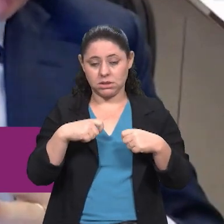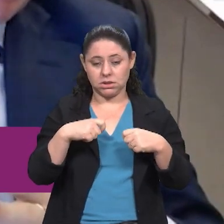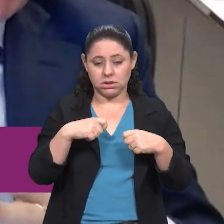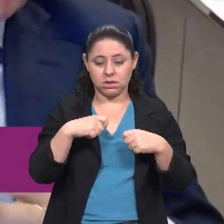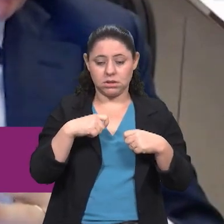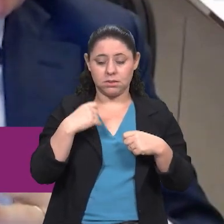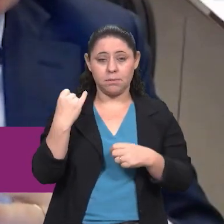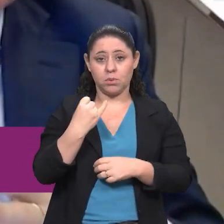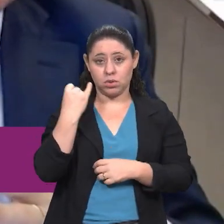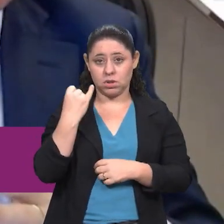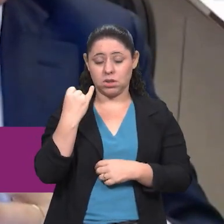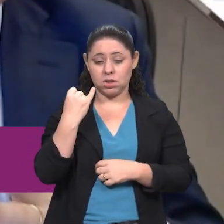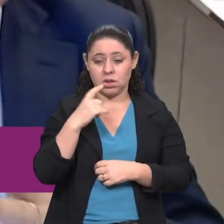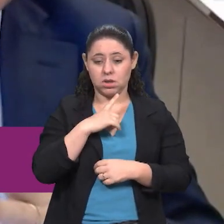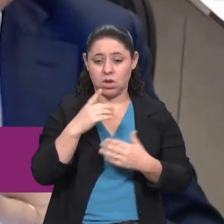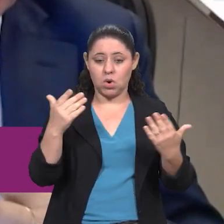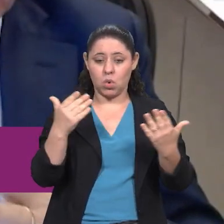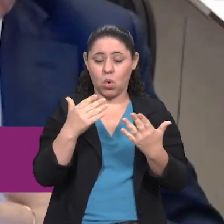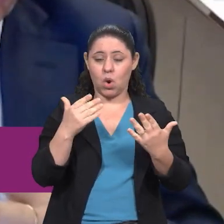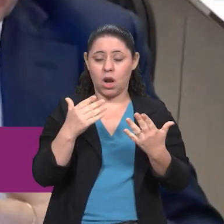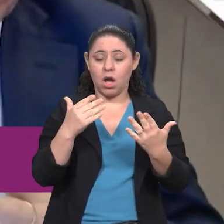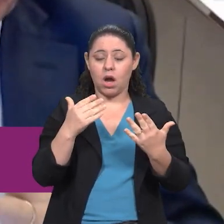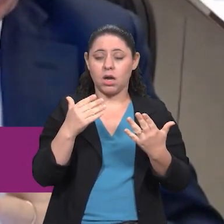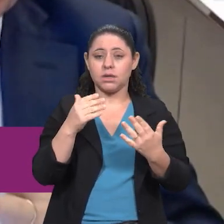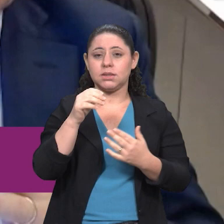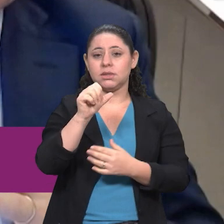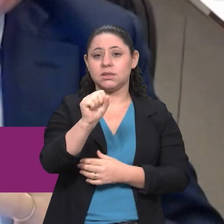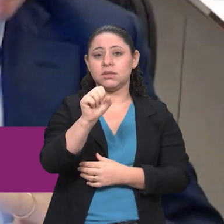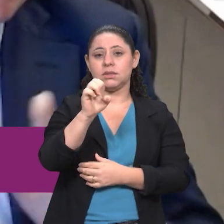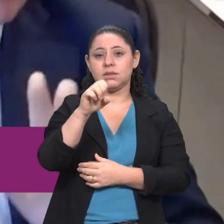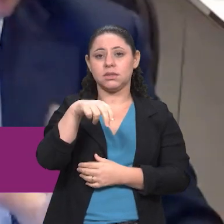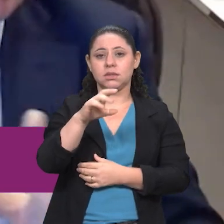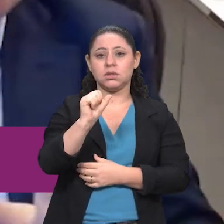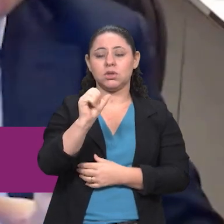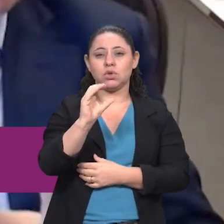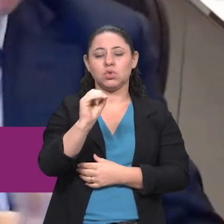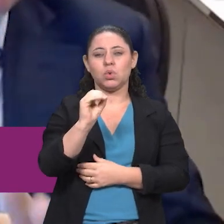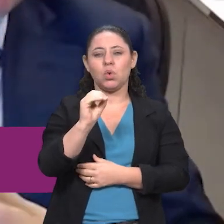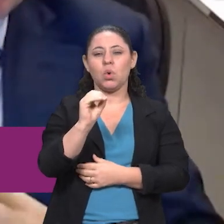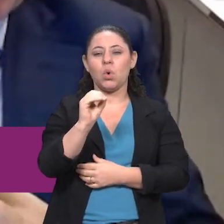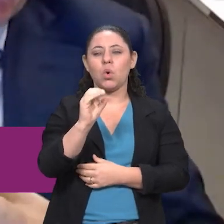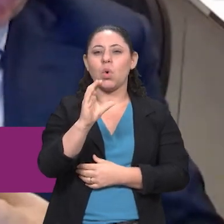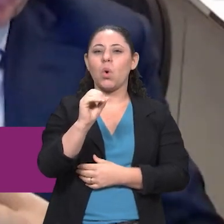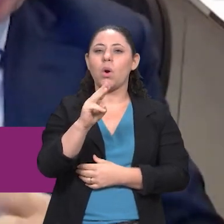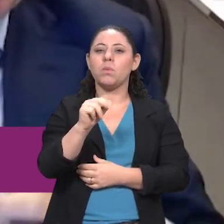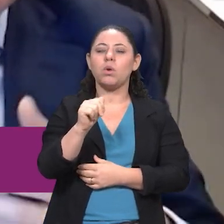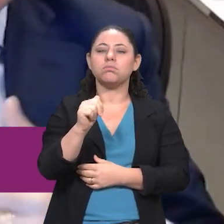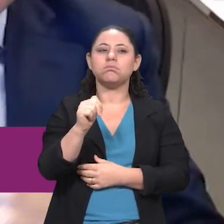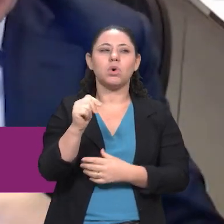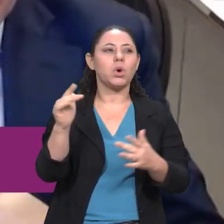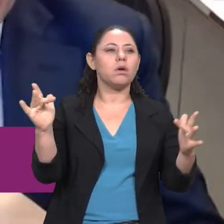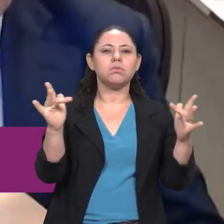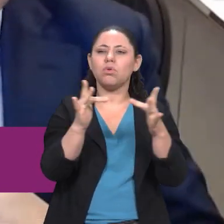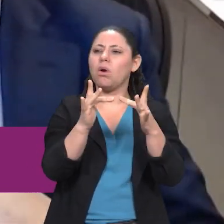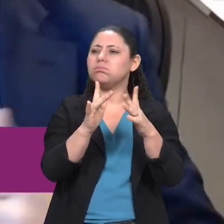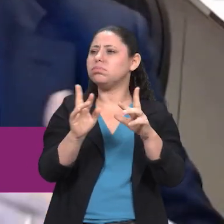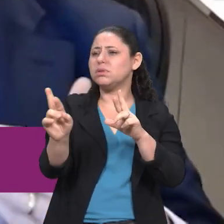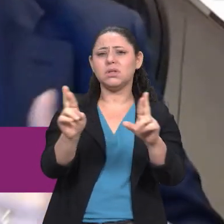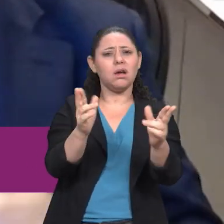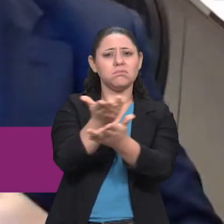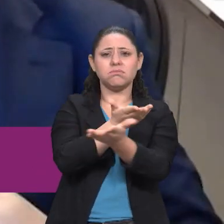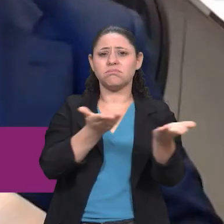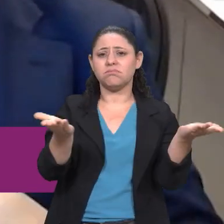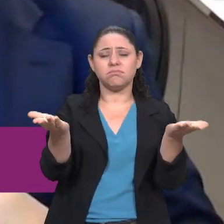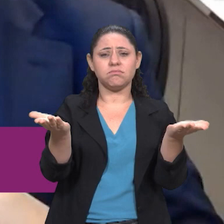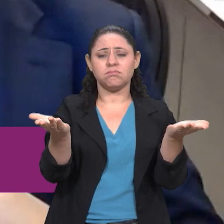levada em consideração. O que se deve ter nesse momento é senso comum, né? Tem que se buscar senso comum para resolver o problema. Na minha avaliação,